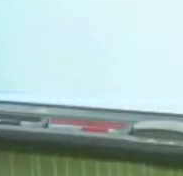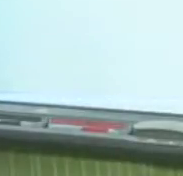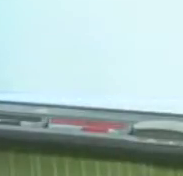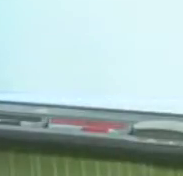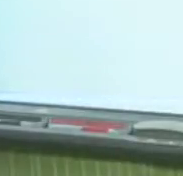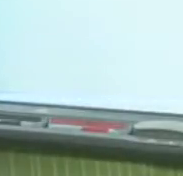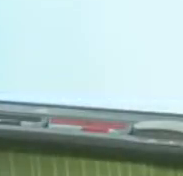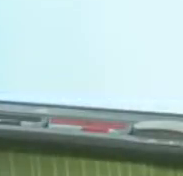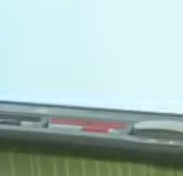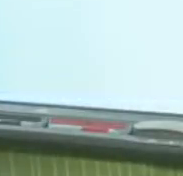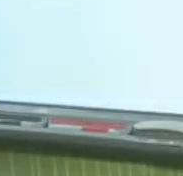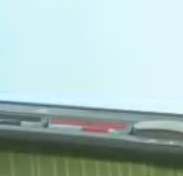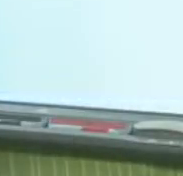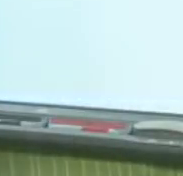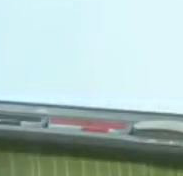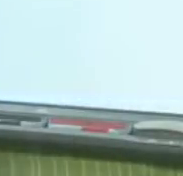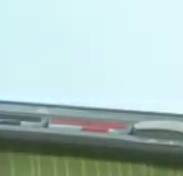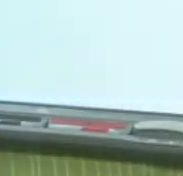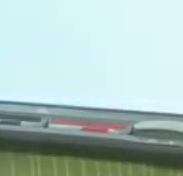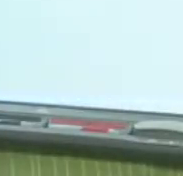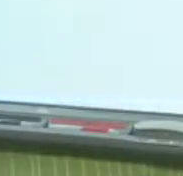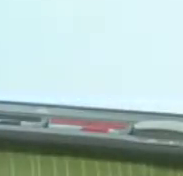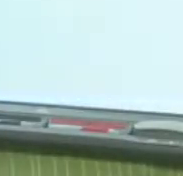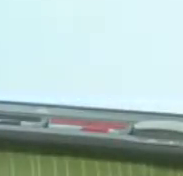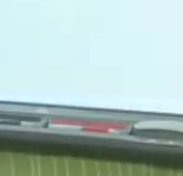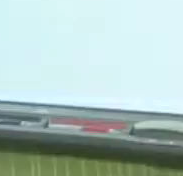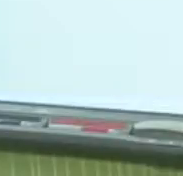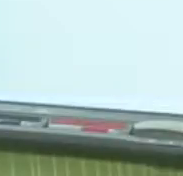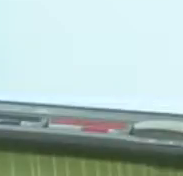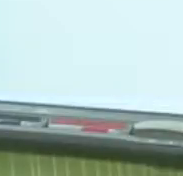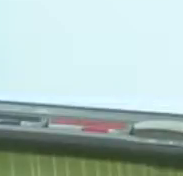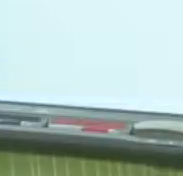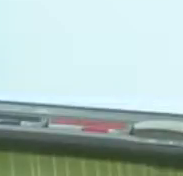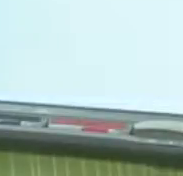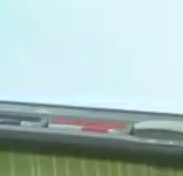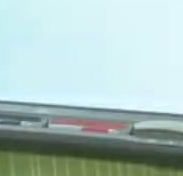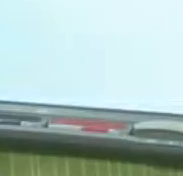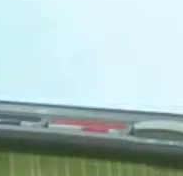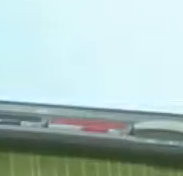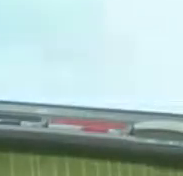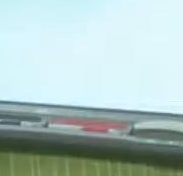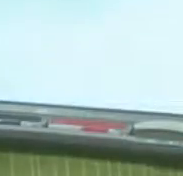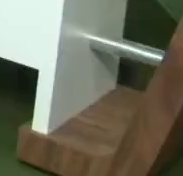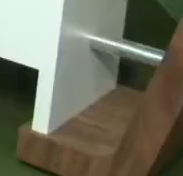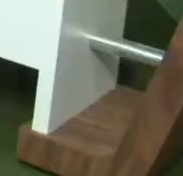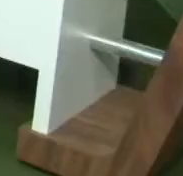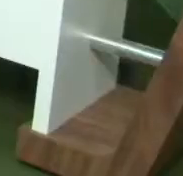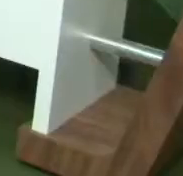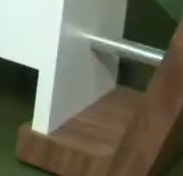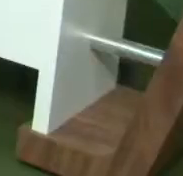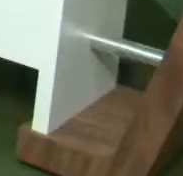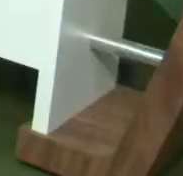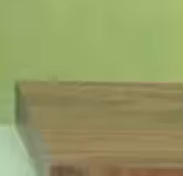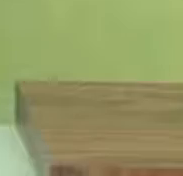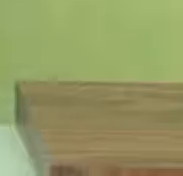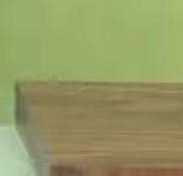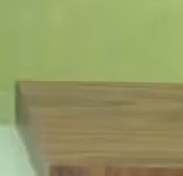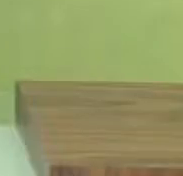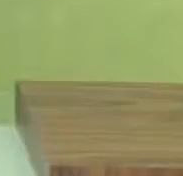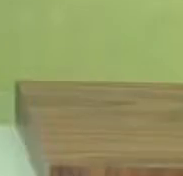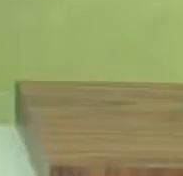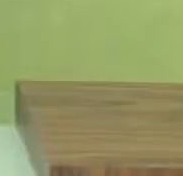de Análise das Demonstrações Contábeis. Eu sou o professor Adriano Dantas e com a gente aqui está hoje de novo a professora Leila. Olá, boa